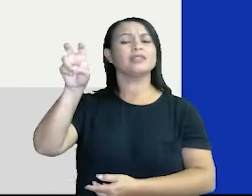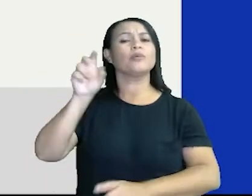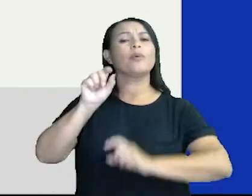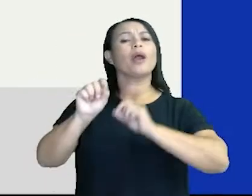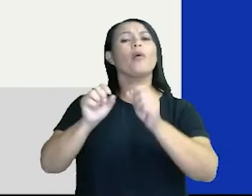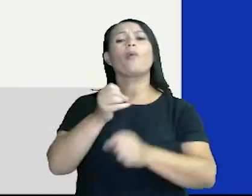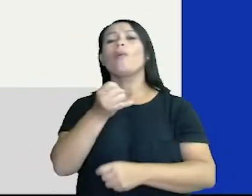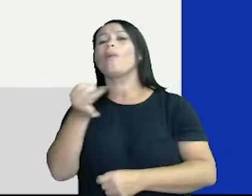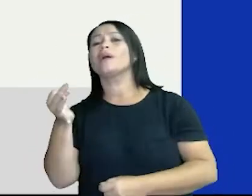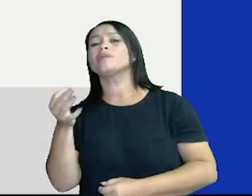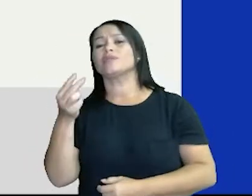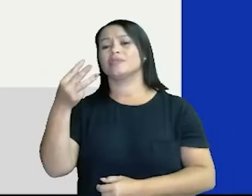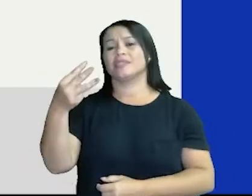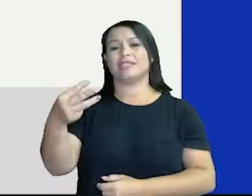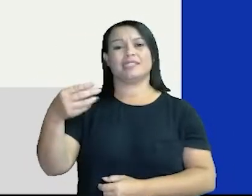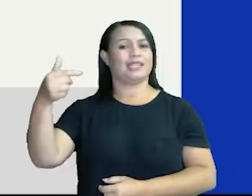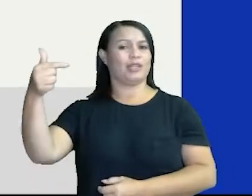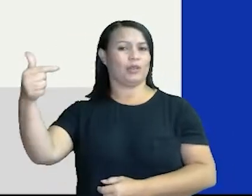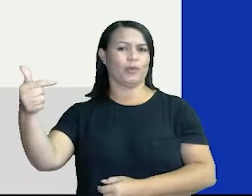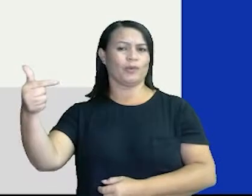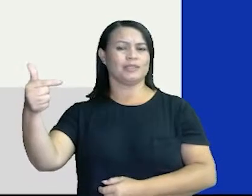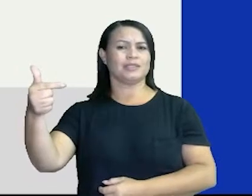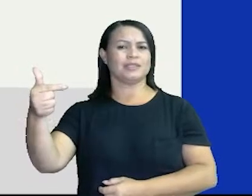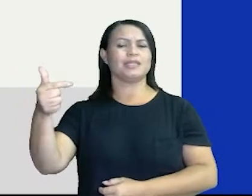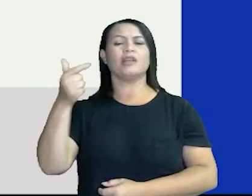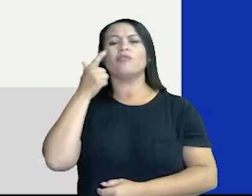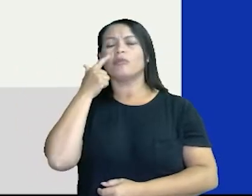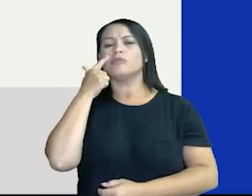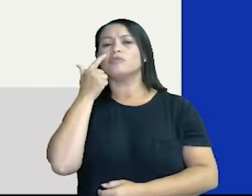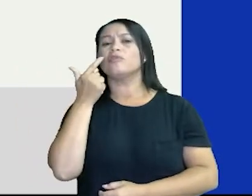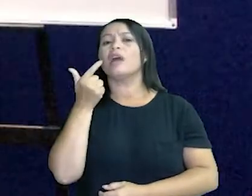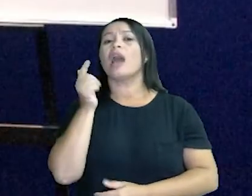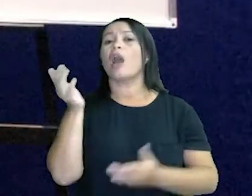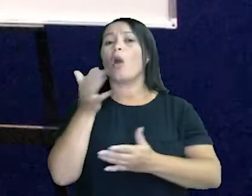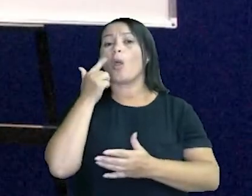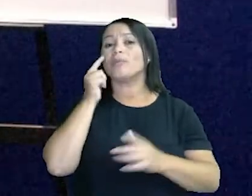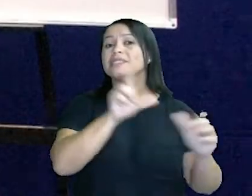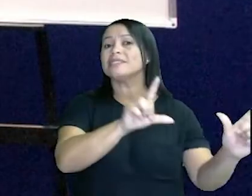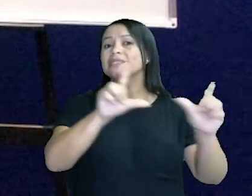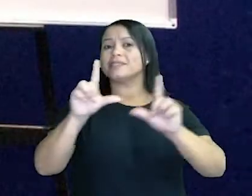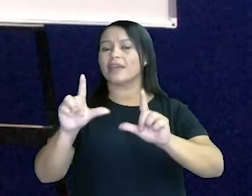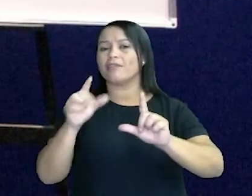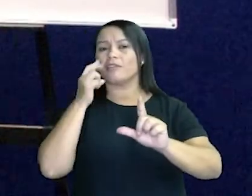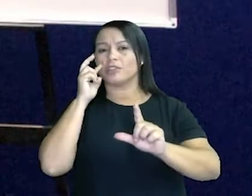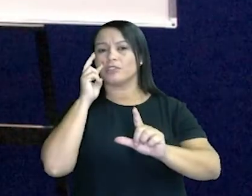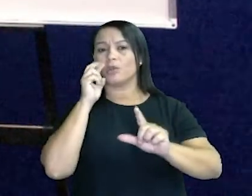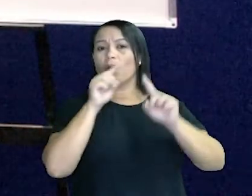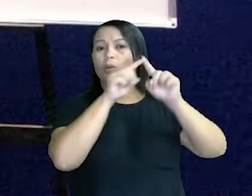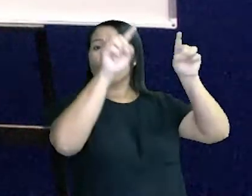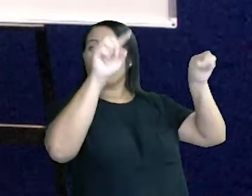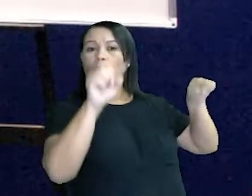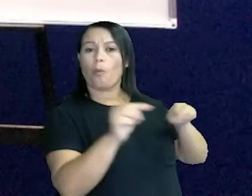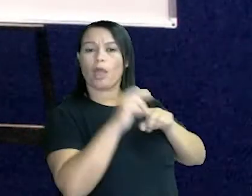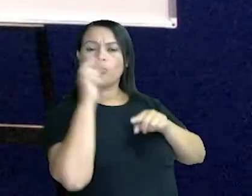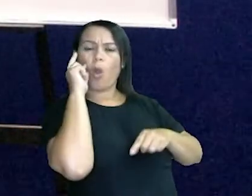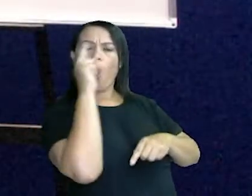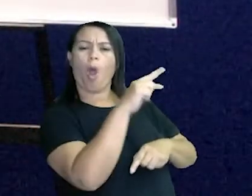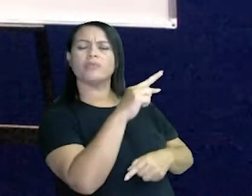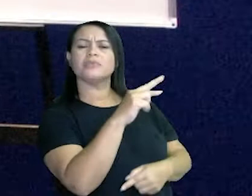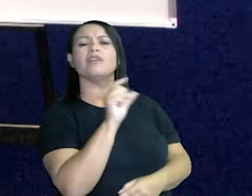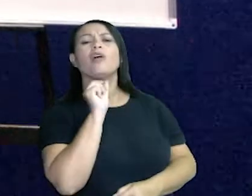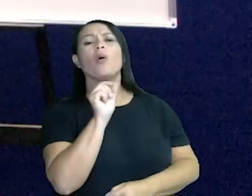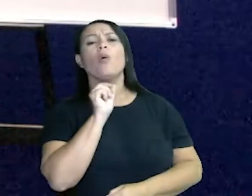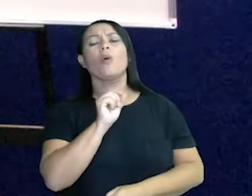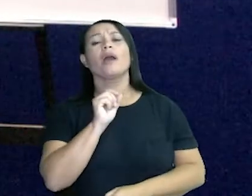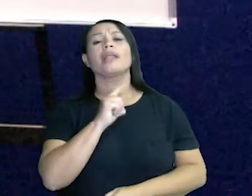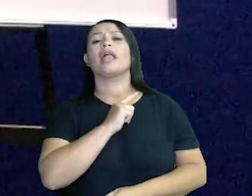elevado a 5 é quanto 32 Então vamos para que gente ó vamos para aqui para o quadro tá vou